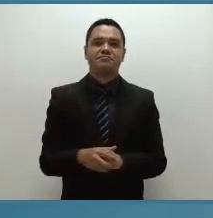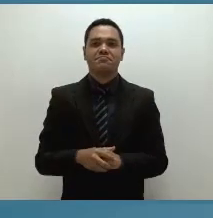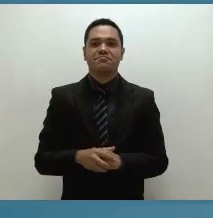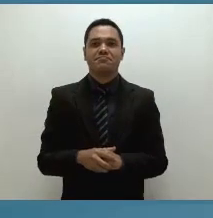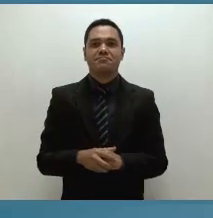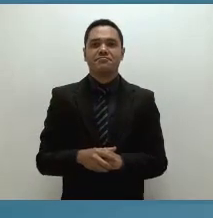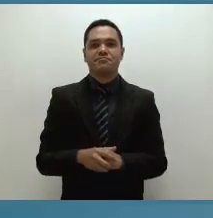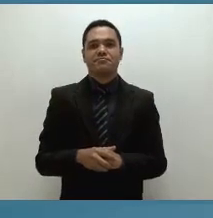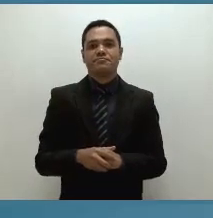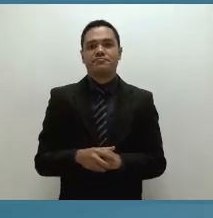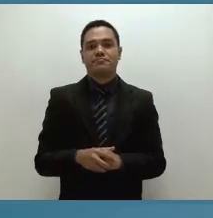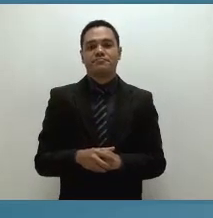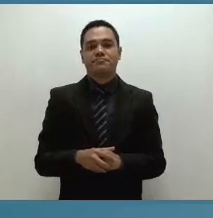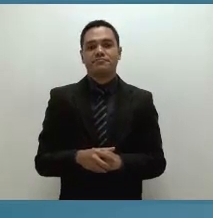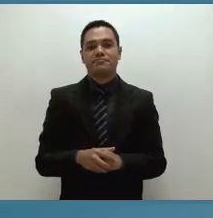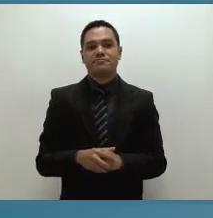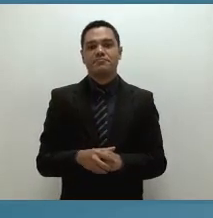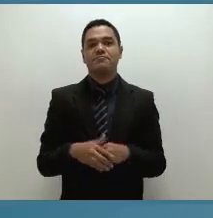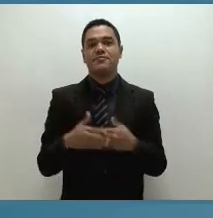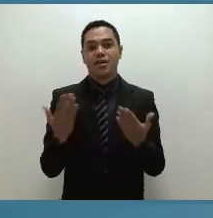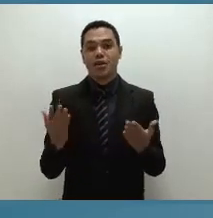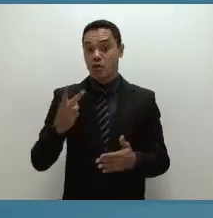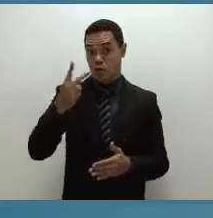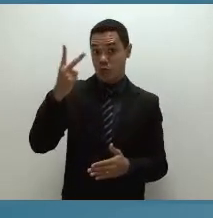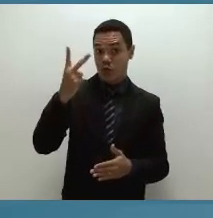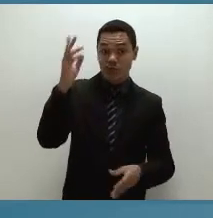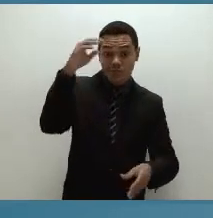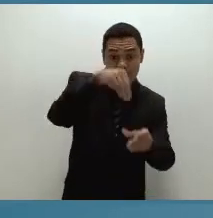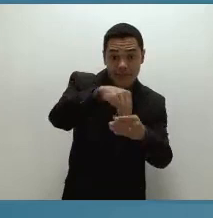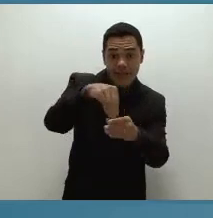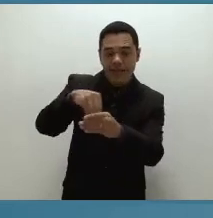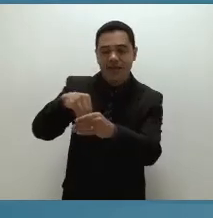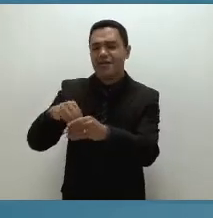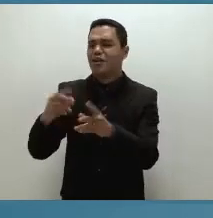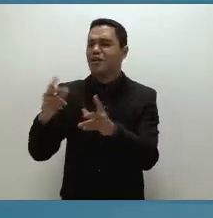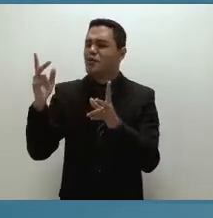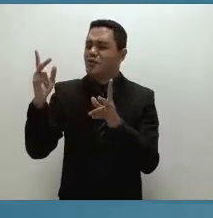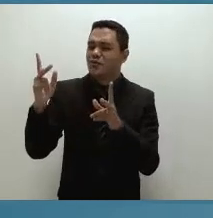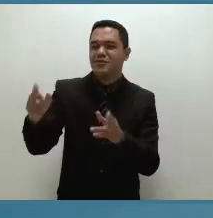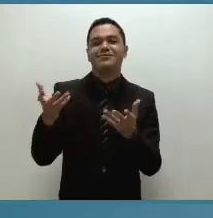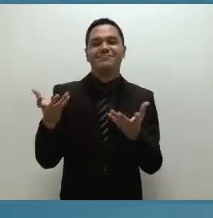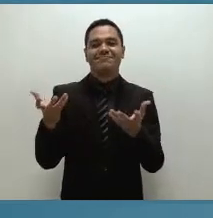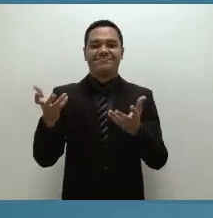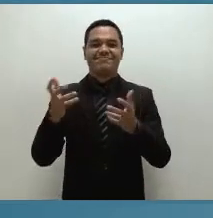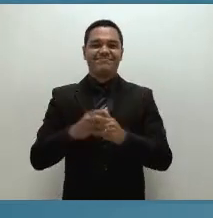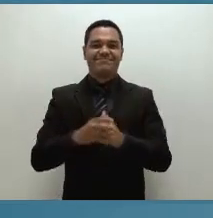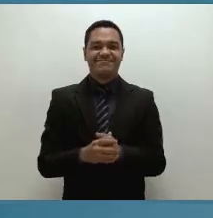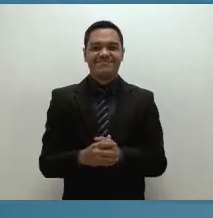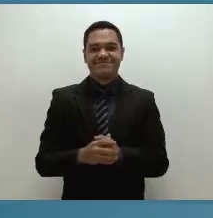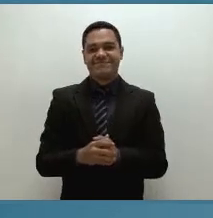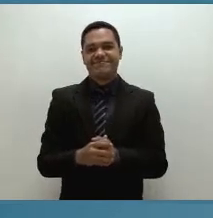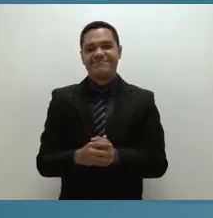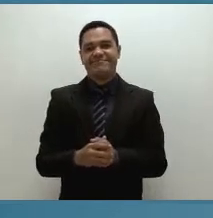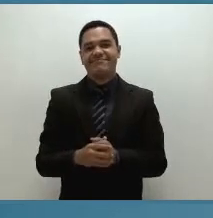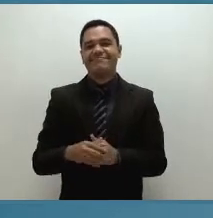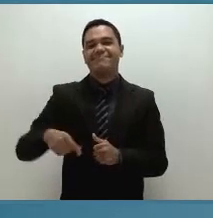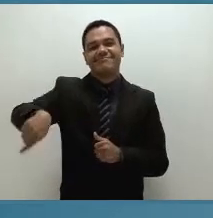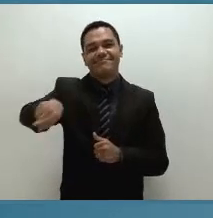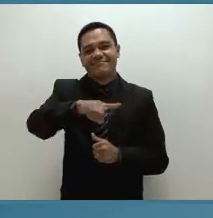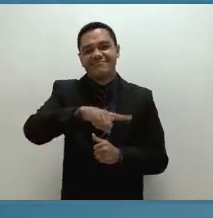disso, que o segundo turno seja da mesma forma que o primeiro, que